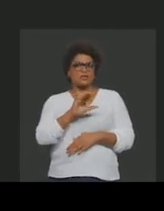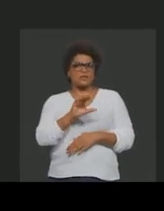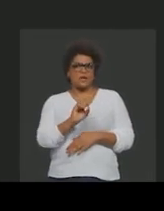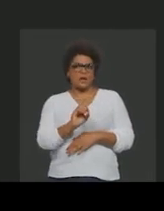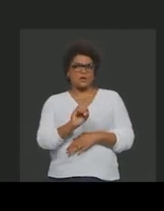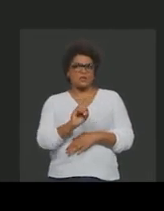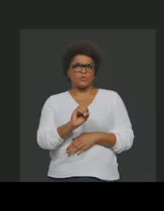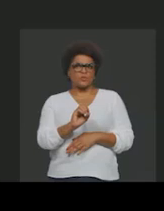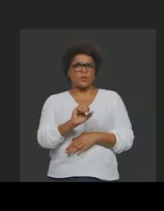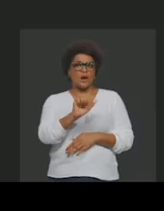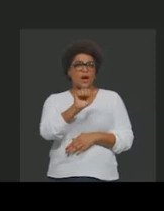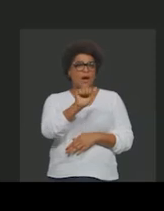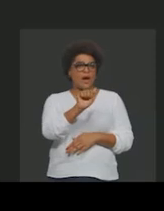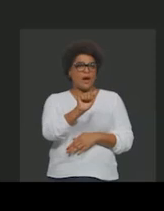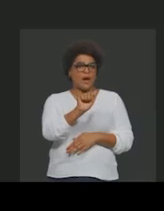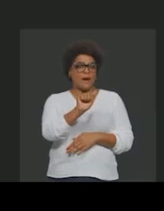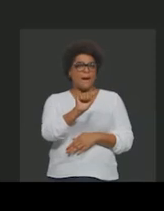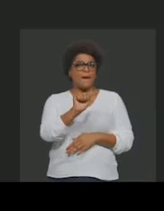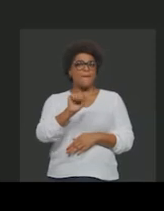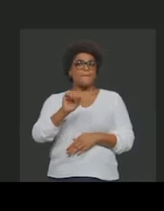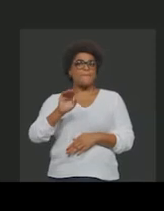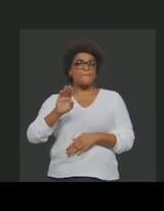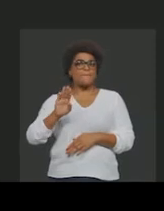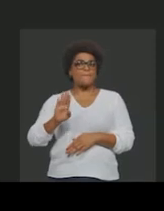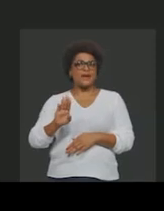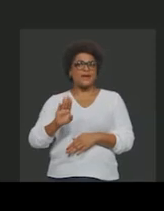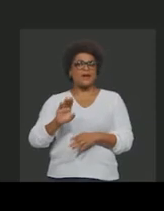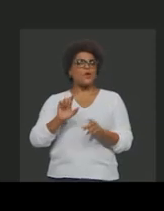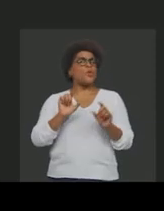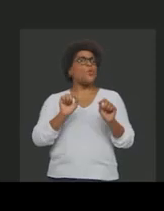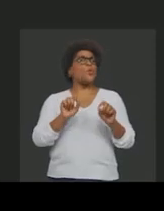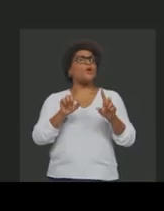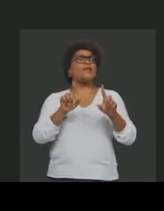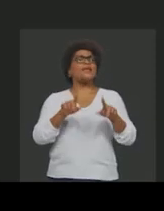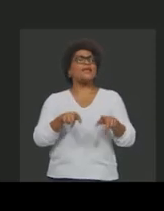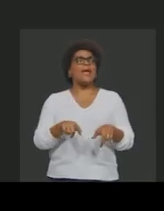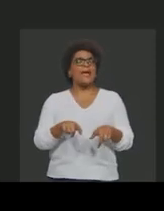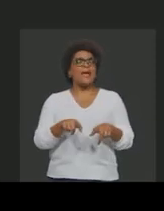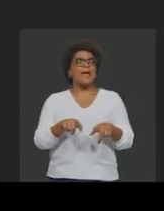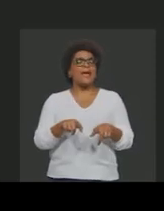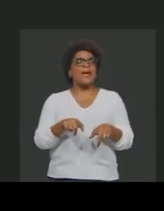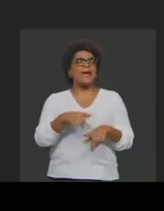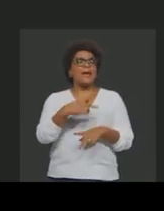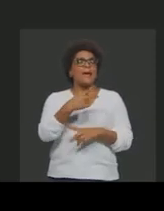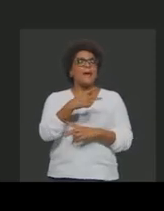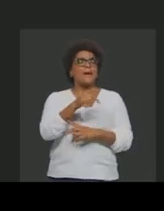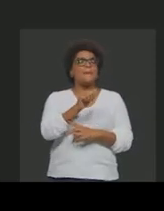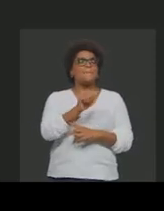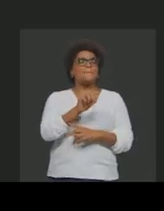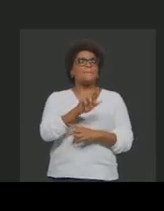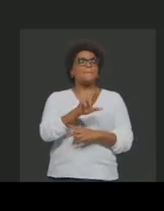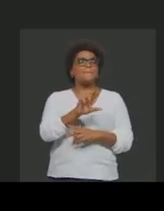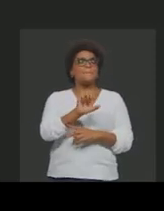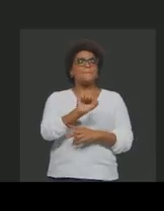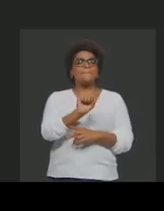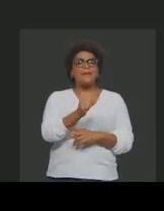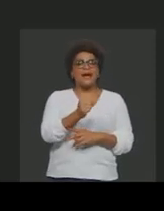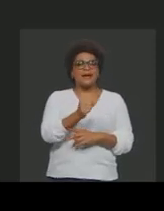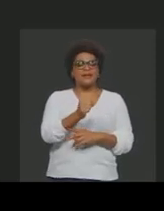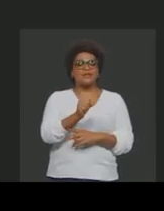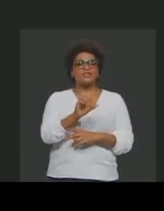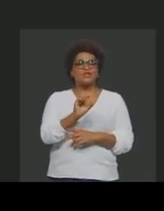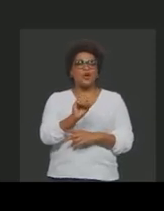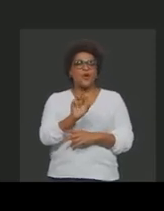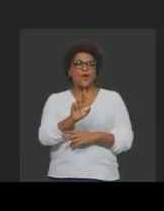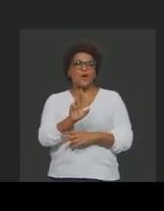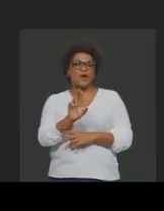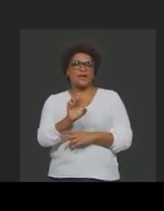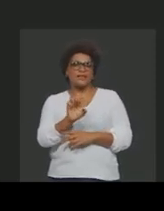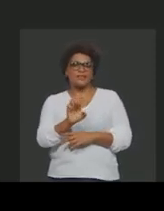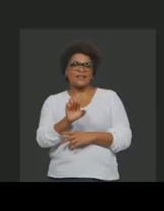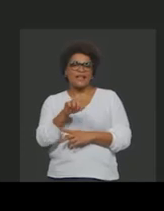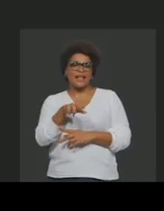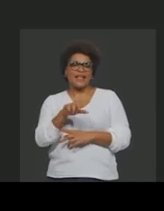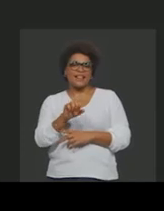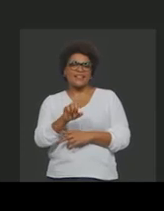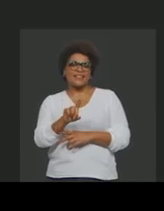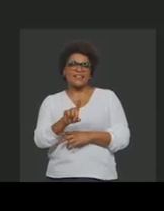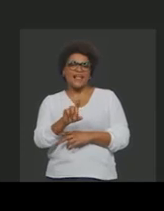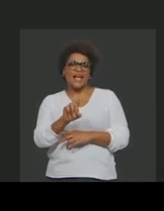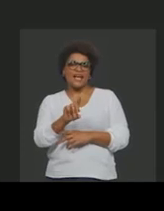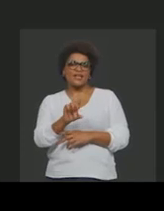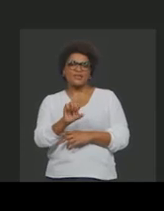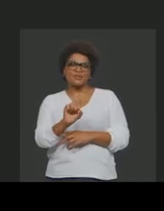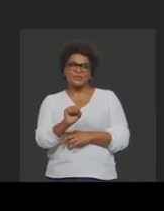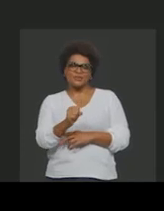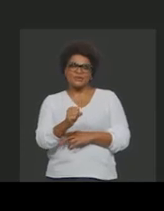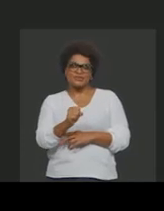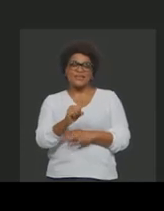O que é esse conjunto? Os pares ordenados. Ou seja, é uma dupla, x e y, de tal maneira que o camarada